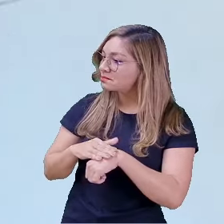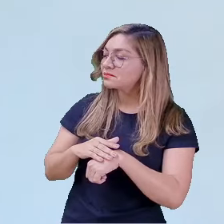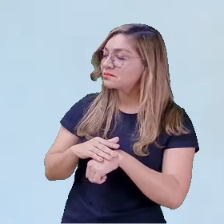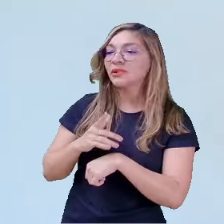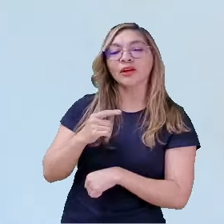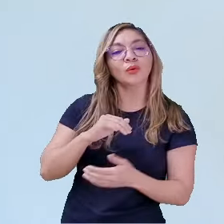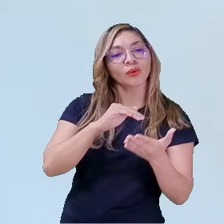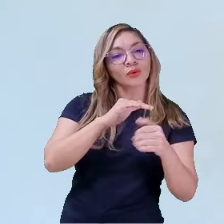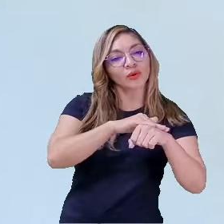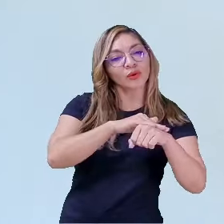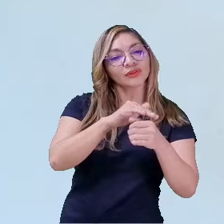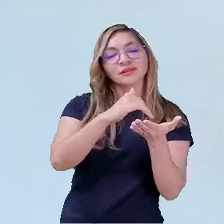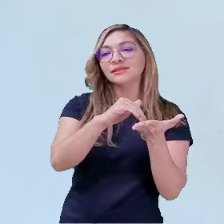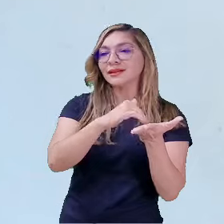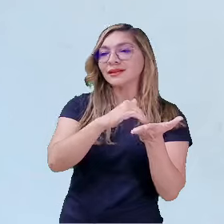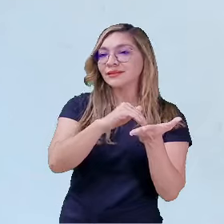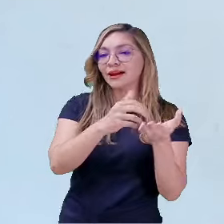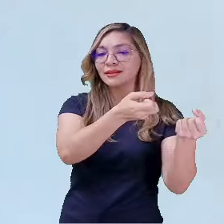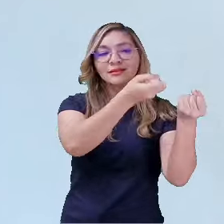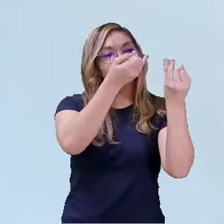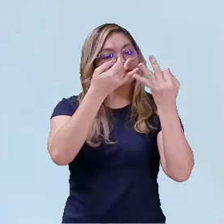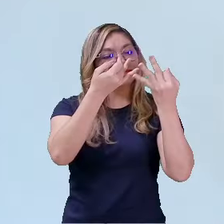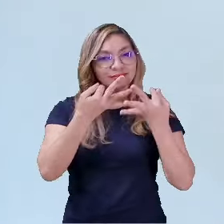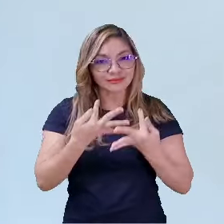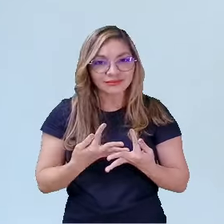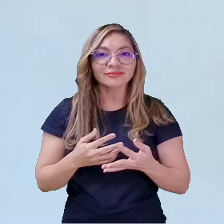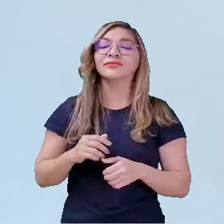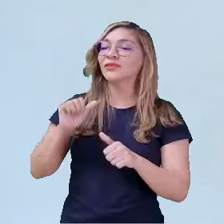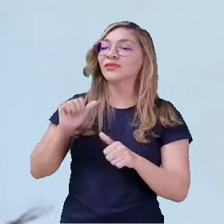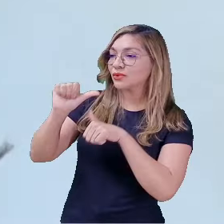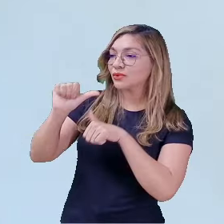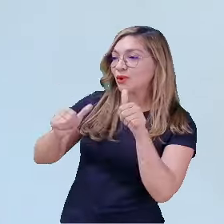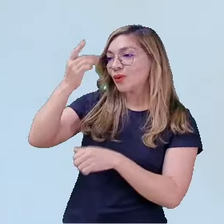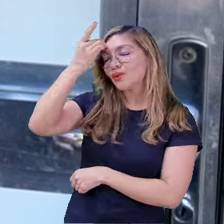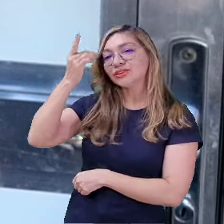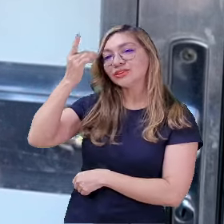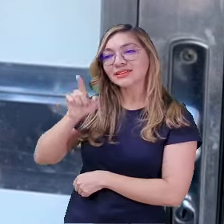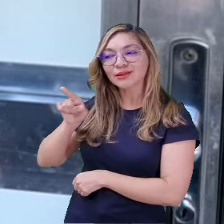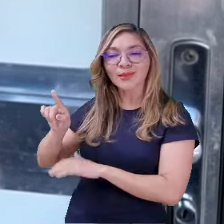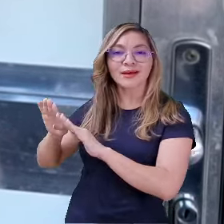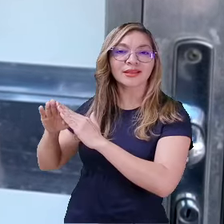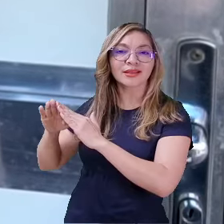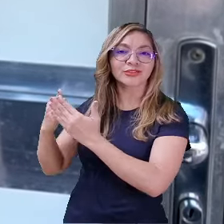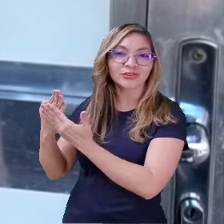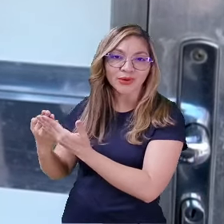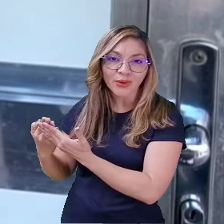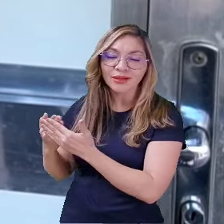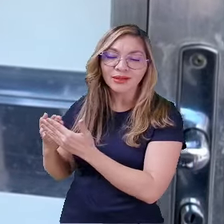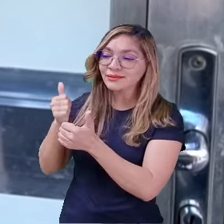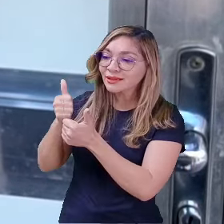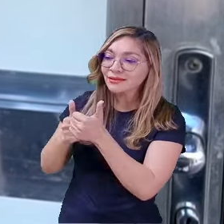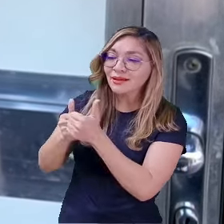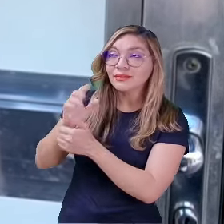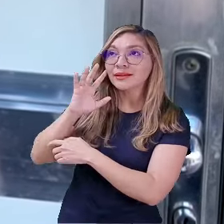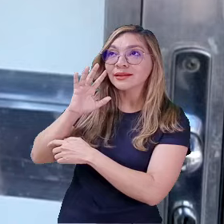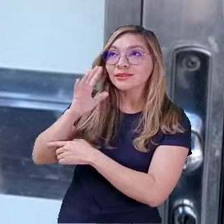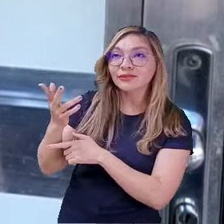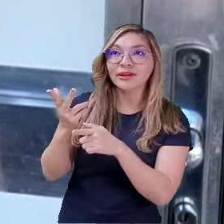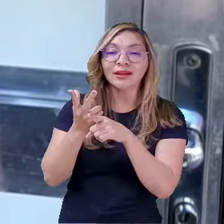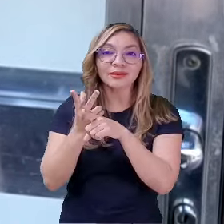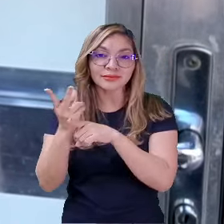secretária. E ela me explicou que teve uma troca de direção na escola, estão tentando resolver. E falei